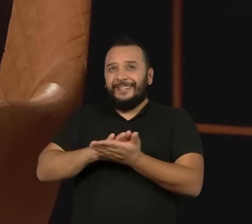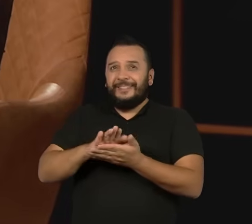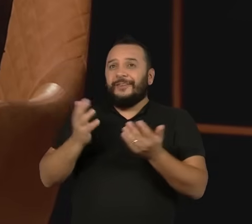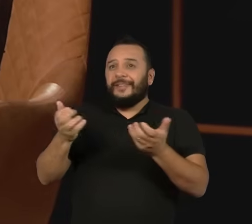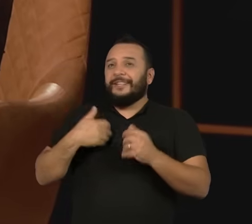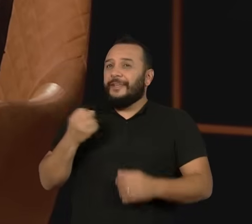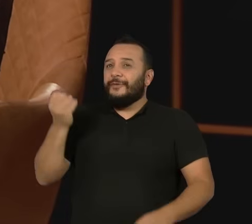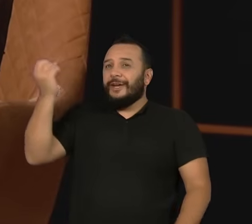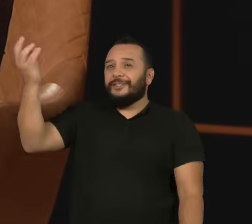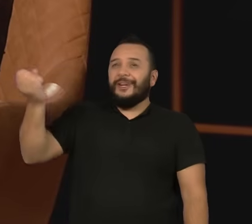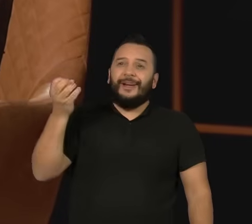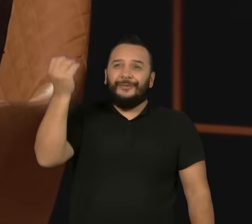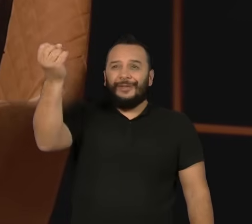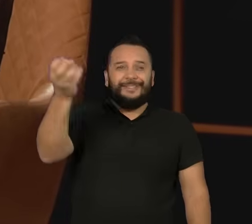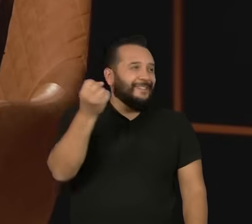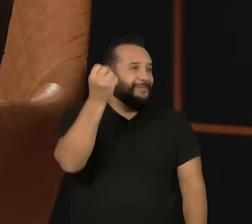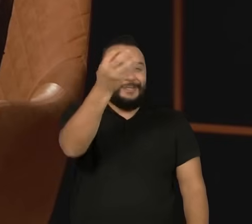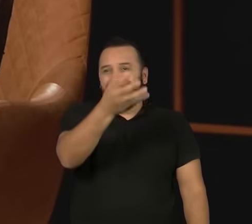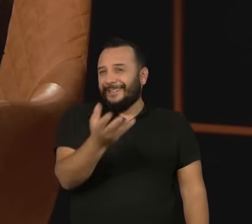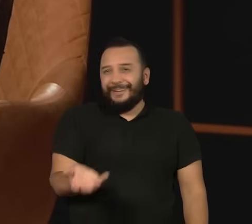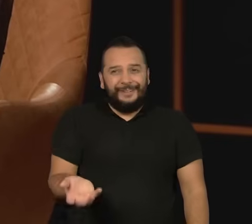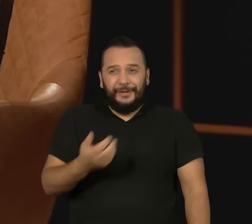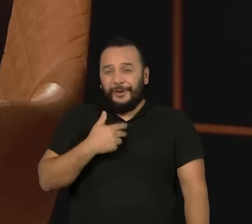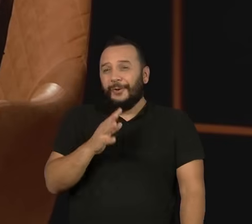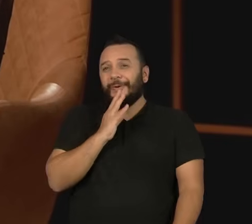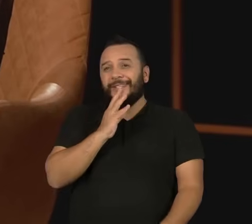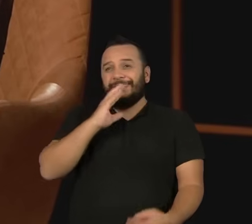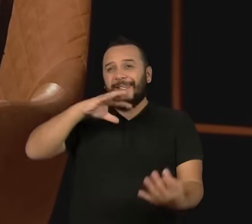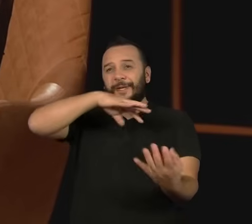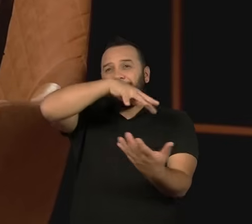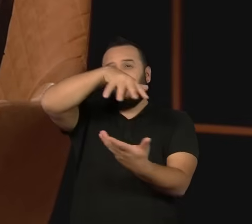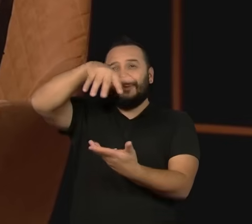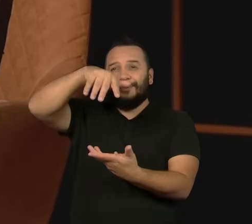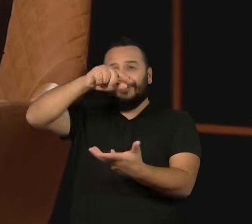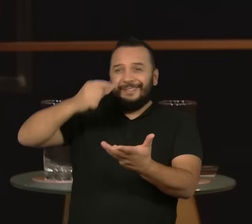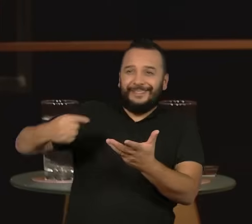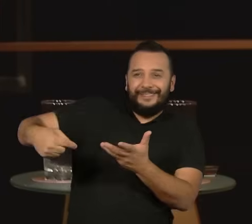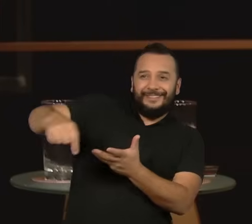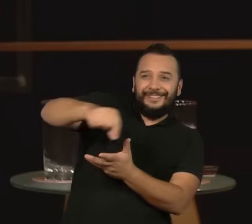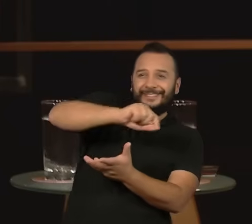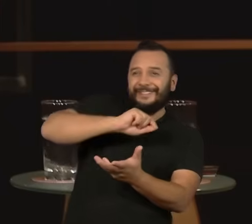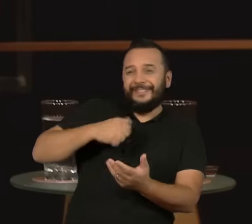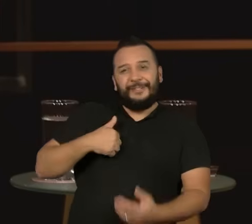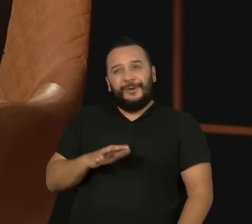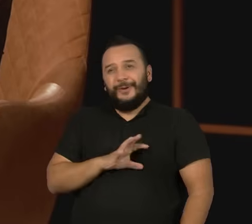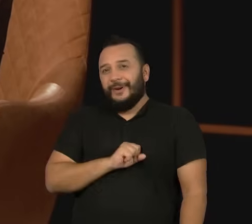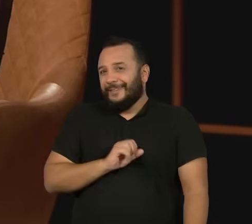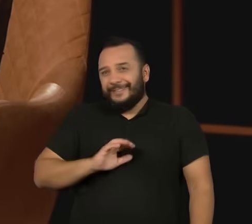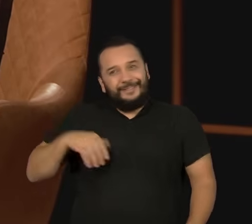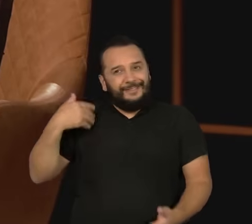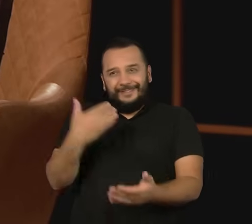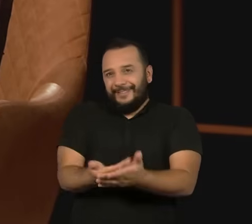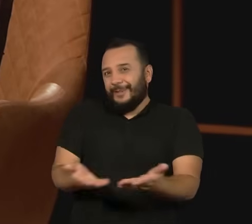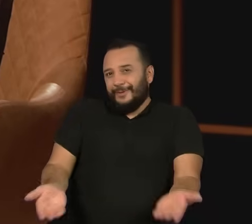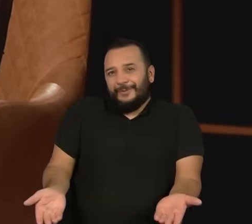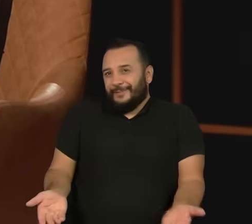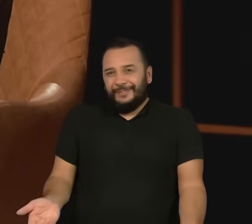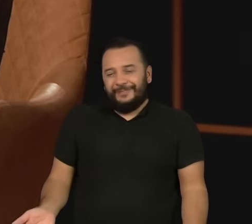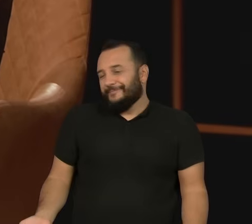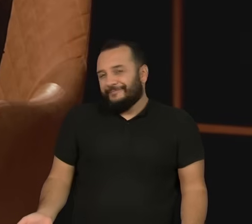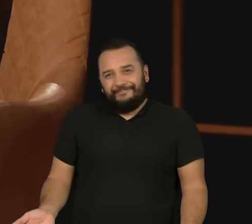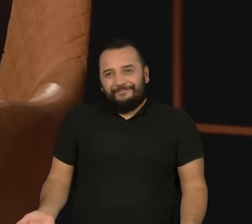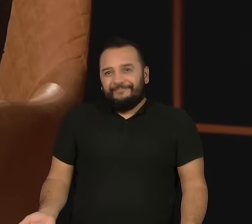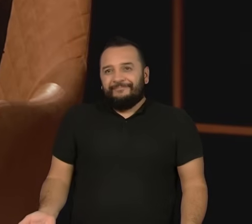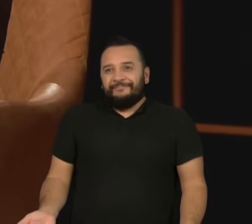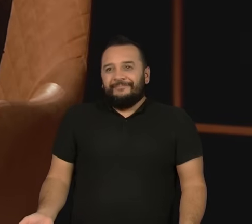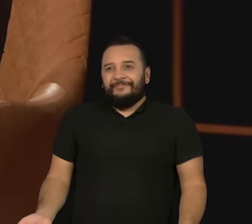morar fora, cada ano num lugar, eu queria conhecer o mundo, que é uma coisa... porque é uma coisa que eu gosto até hoje, assim, é uma coisa